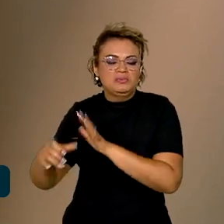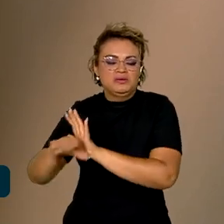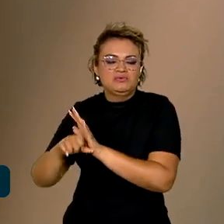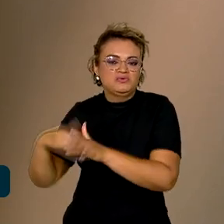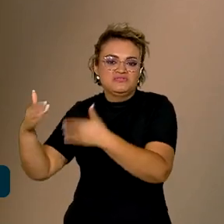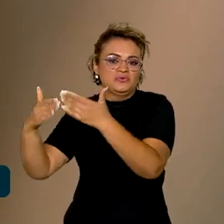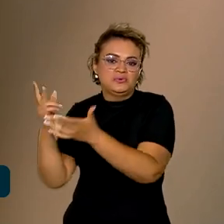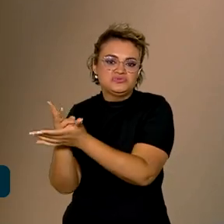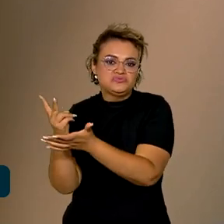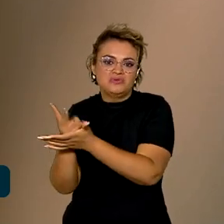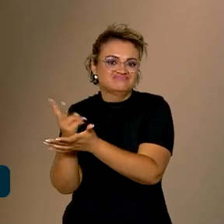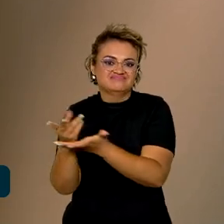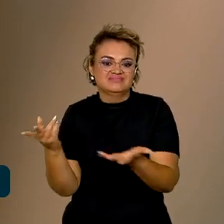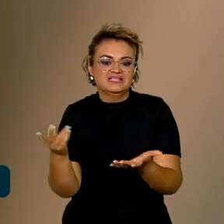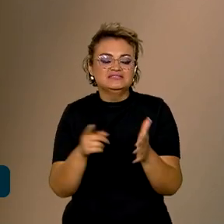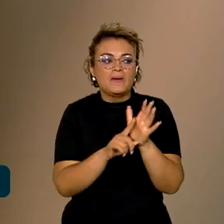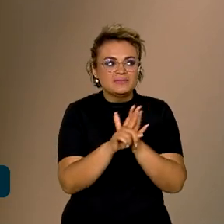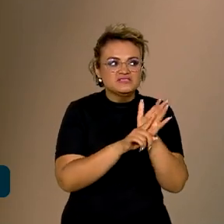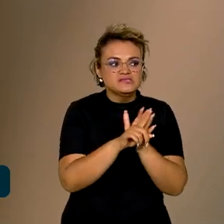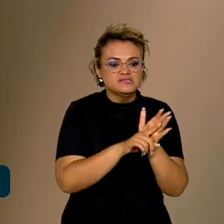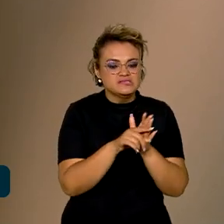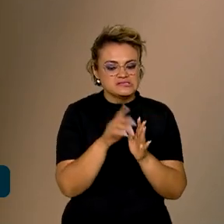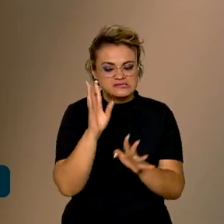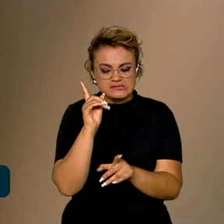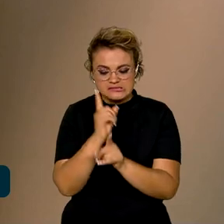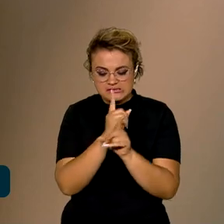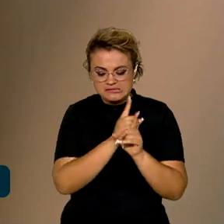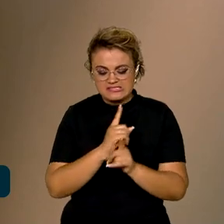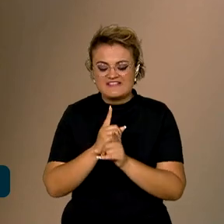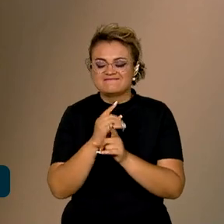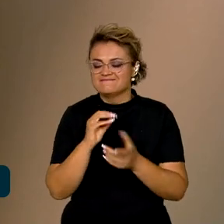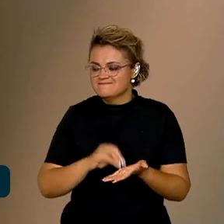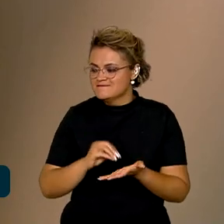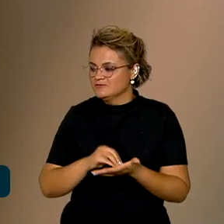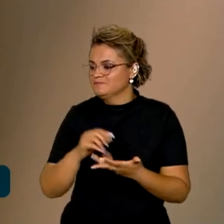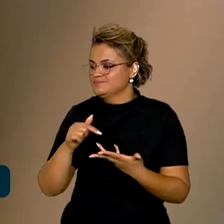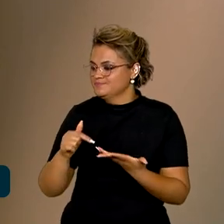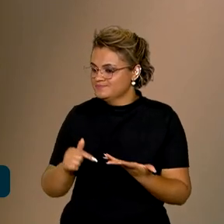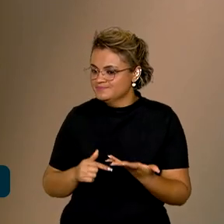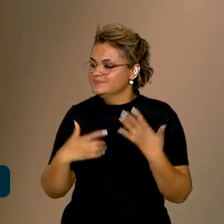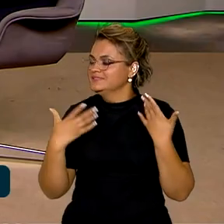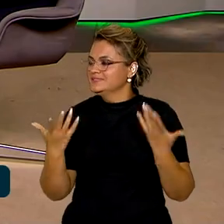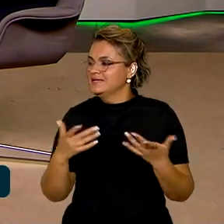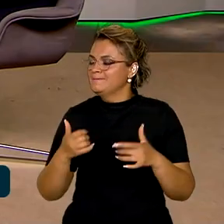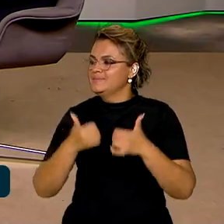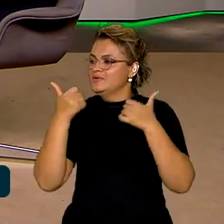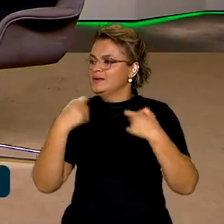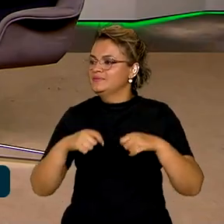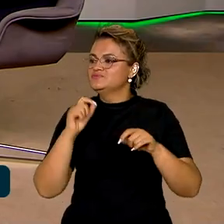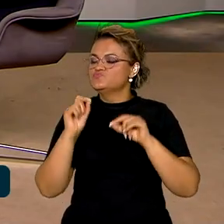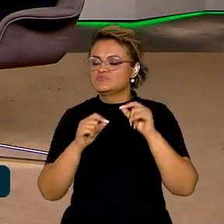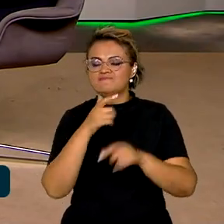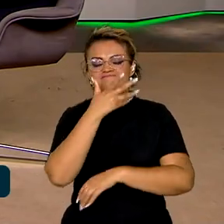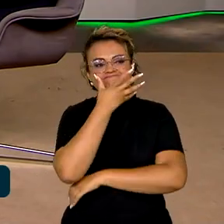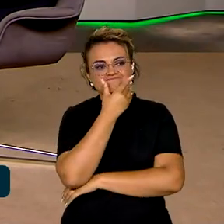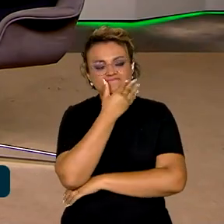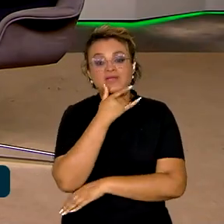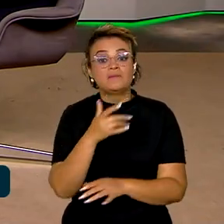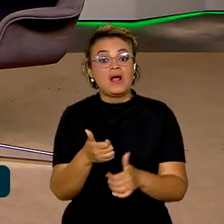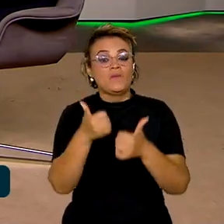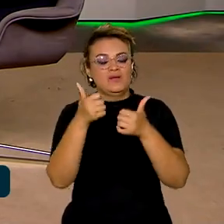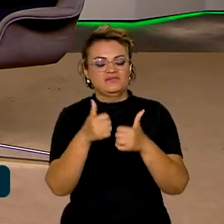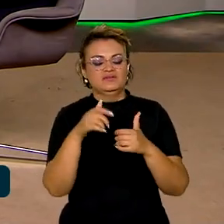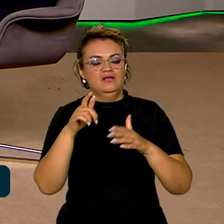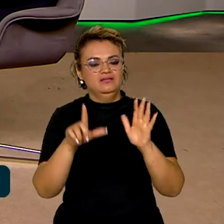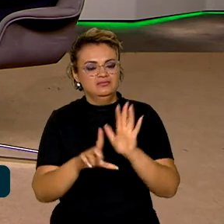criminosas. Então, acho que a pesquisa dá muitas pistas do que estamos fazendo errado, como podemos melhorar para qualificar a aplicação